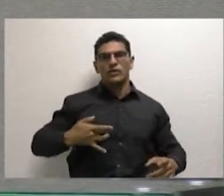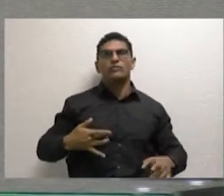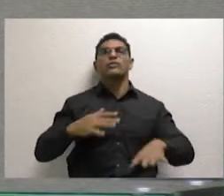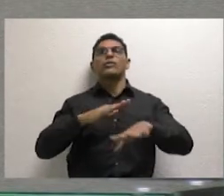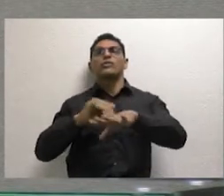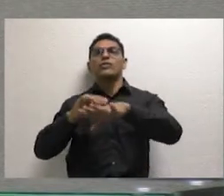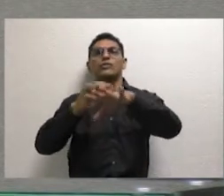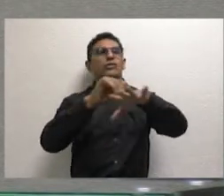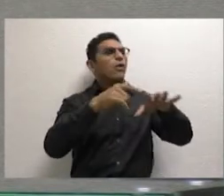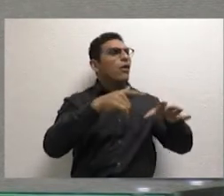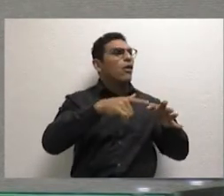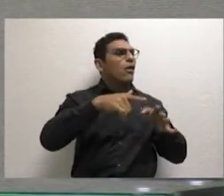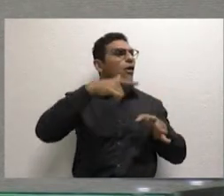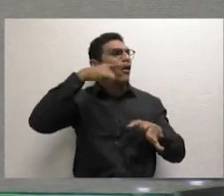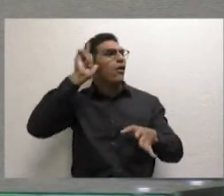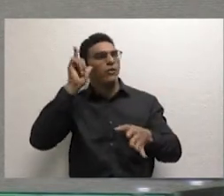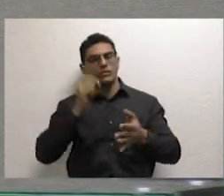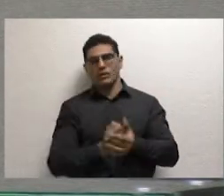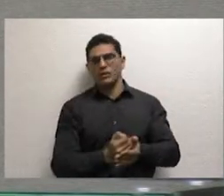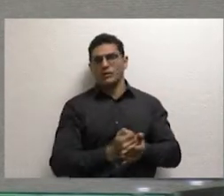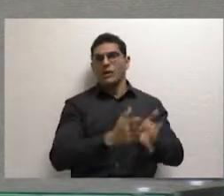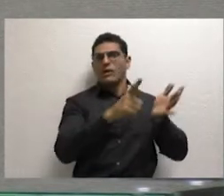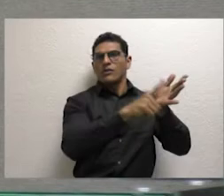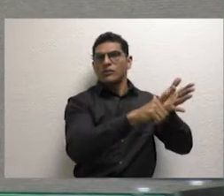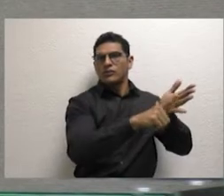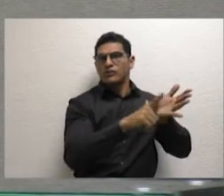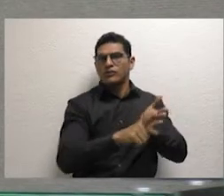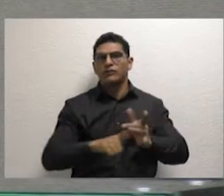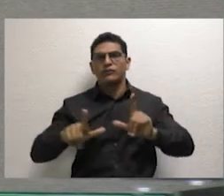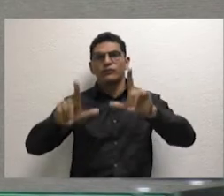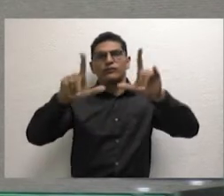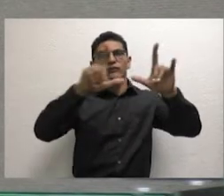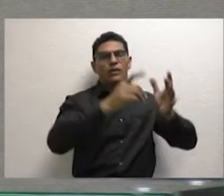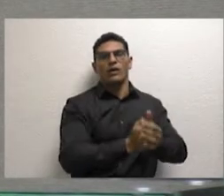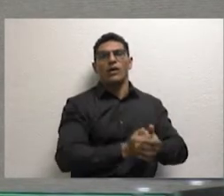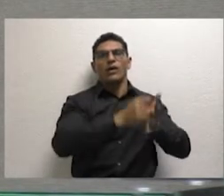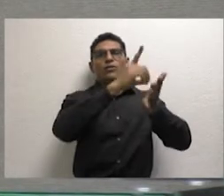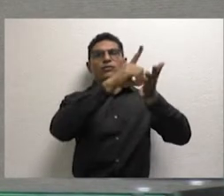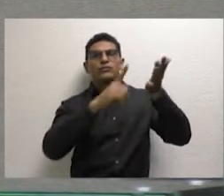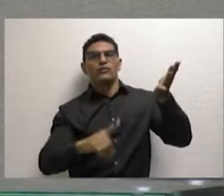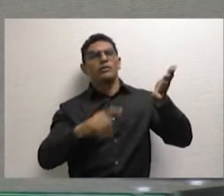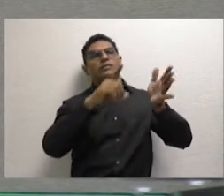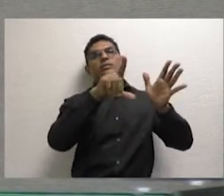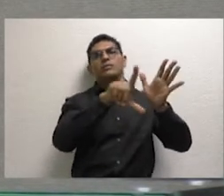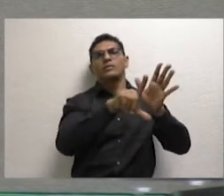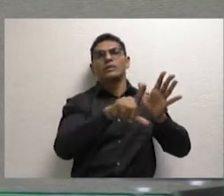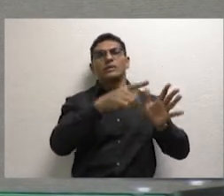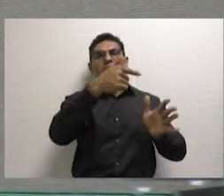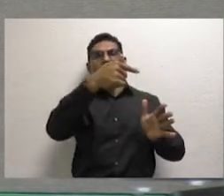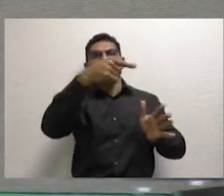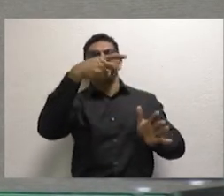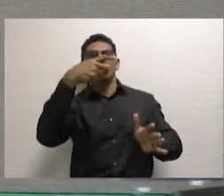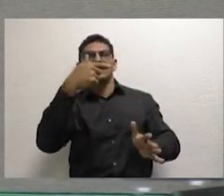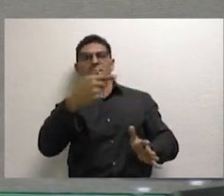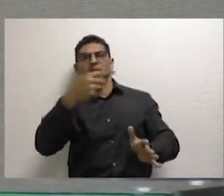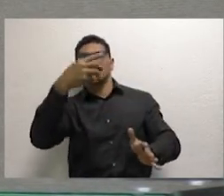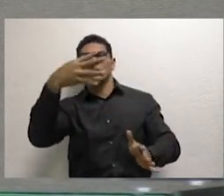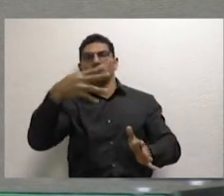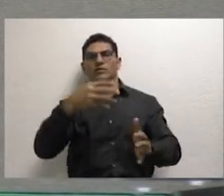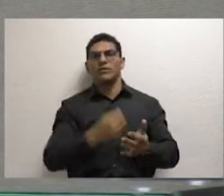ontem já assinou no diário e já foi publicado no diário oficial do Estado ontem 774